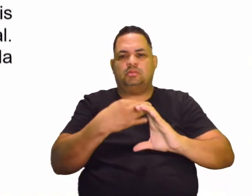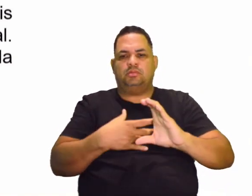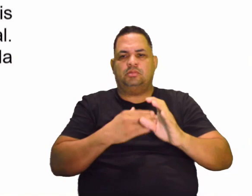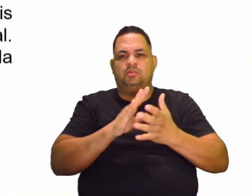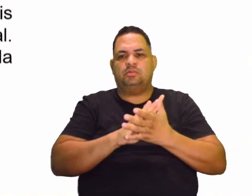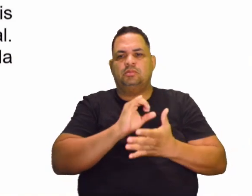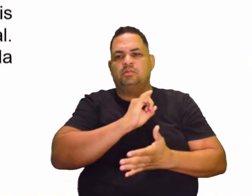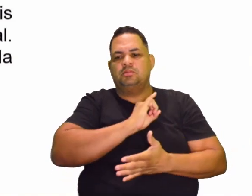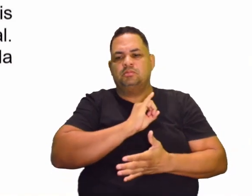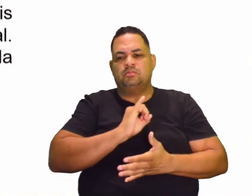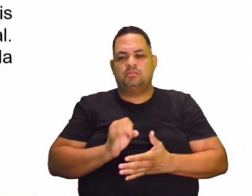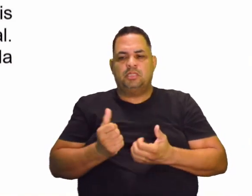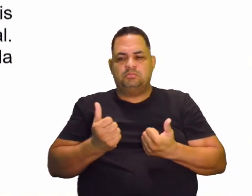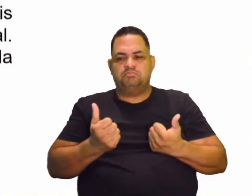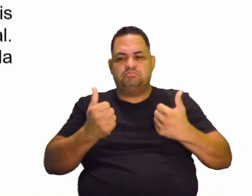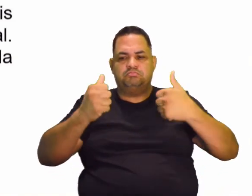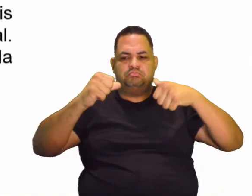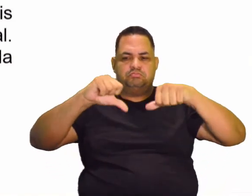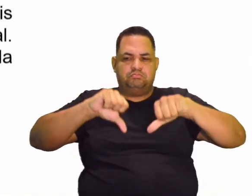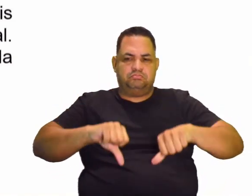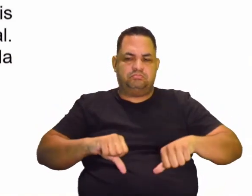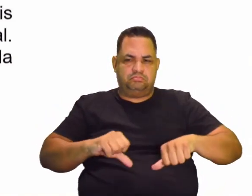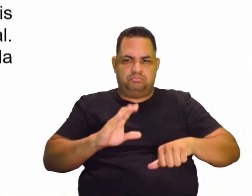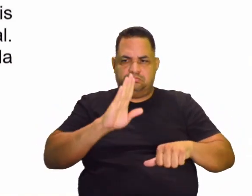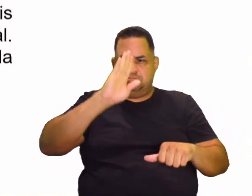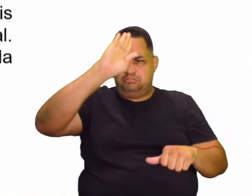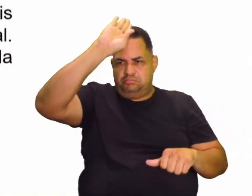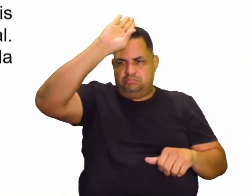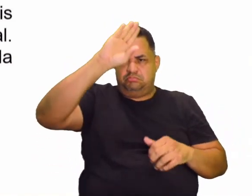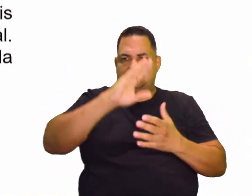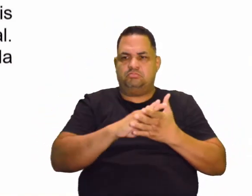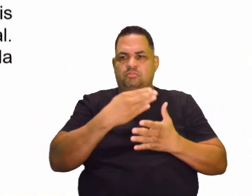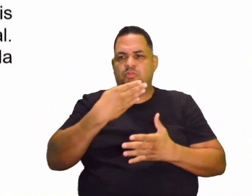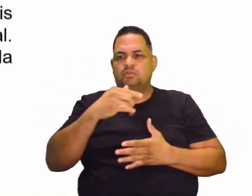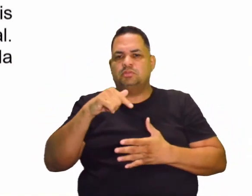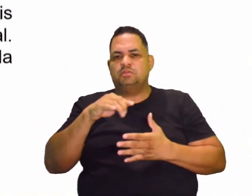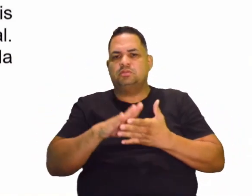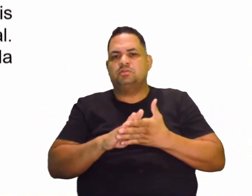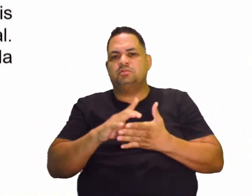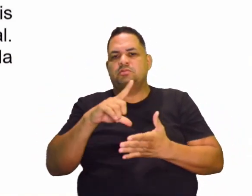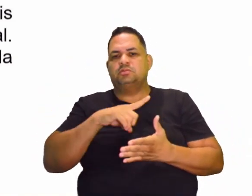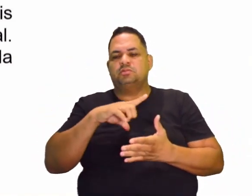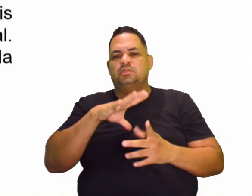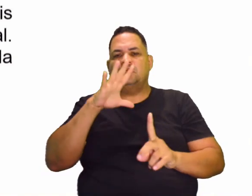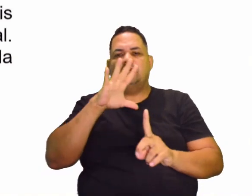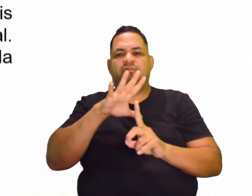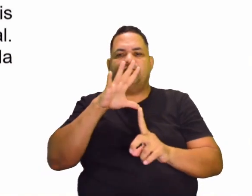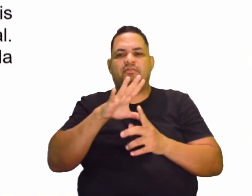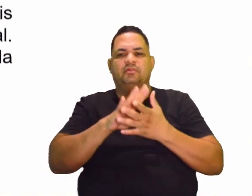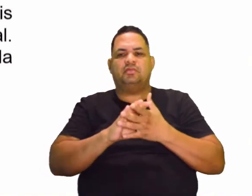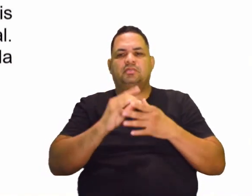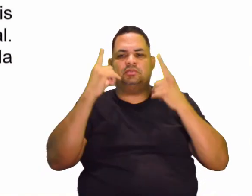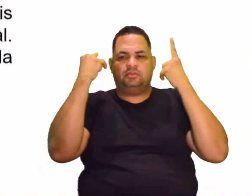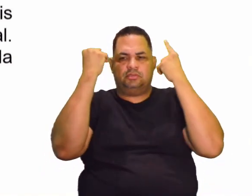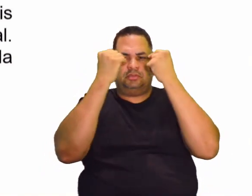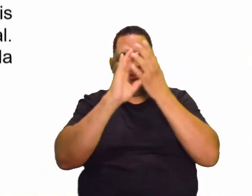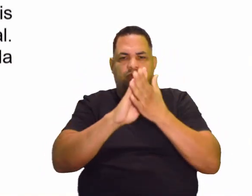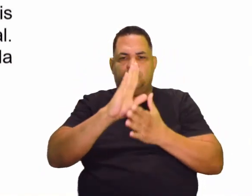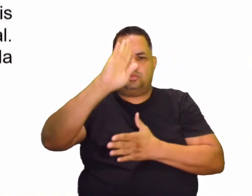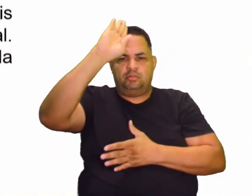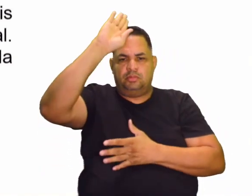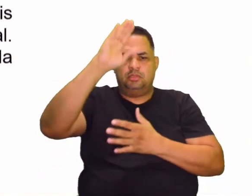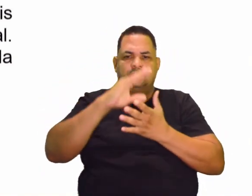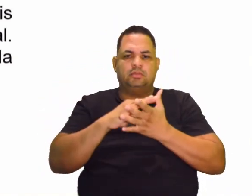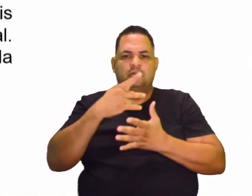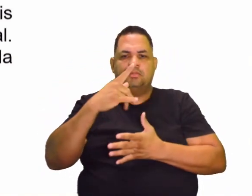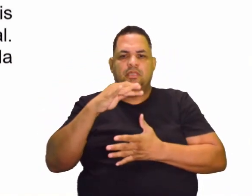em 476. Sofreu influência dos gregos, romanos, persas e árabes. A